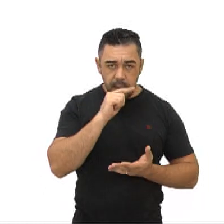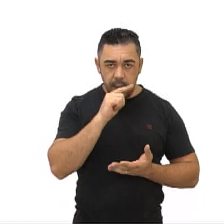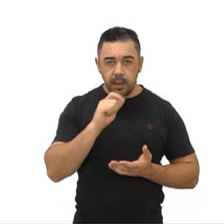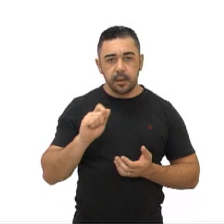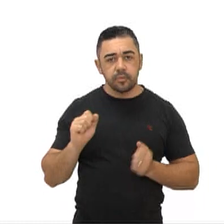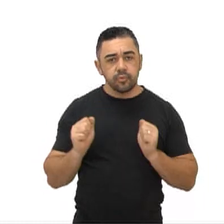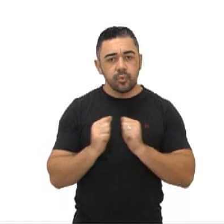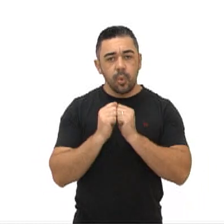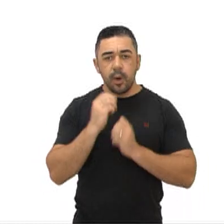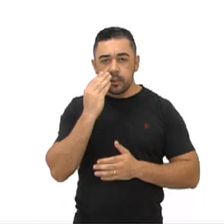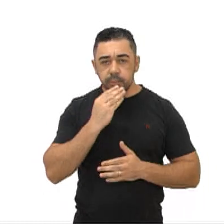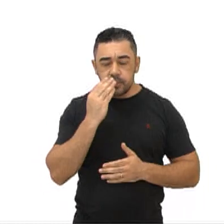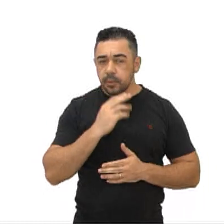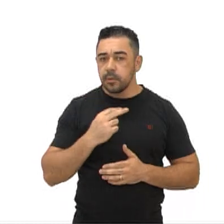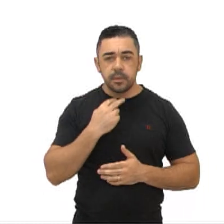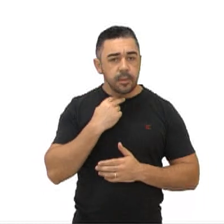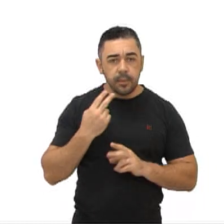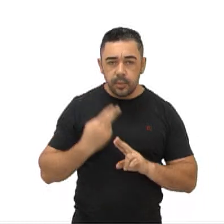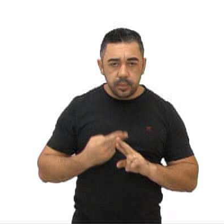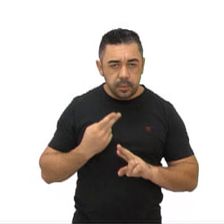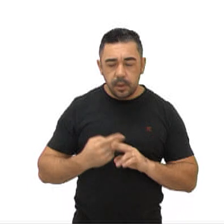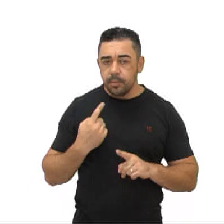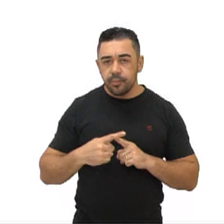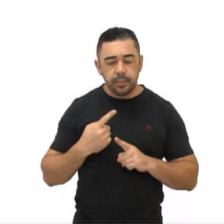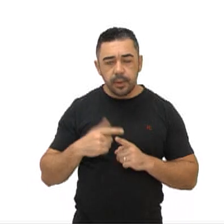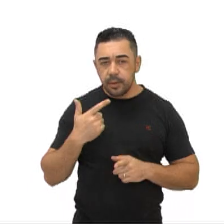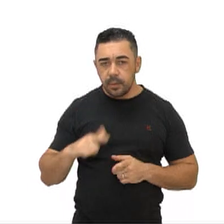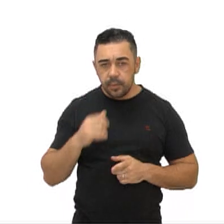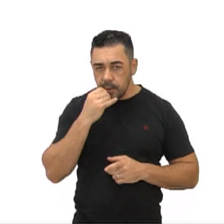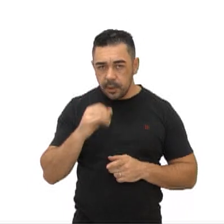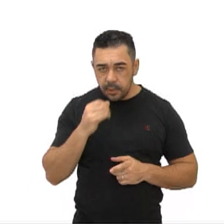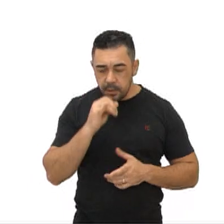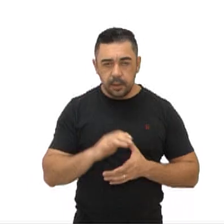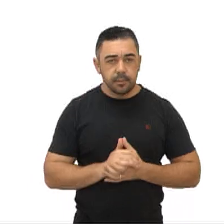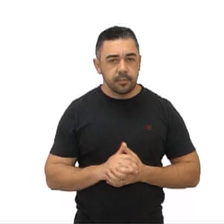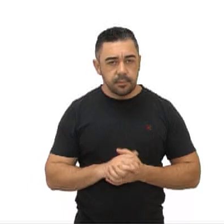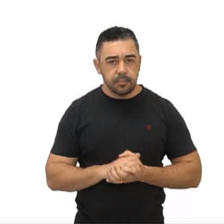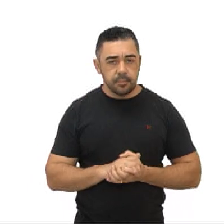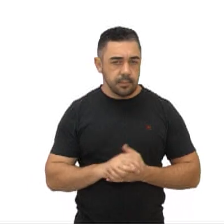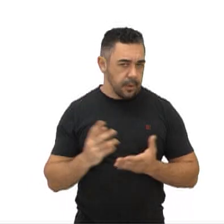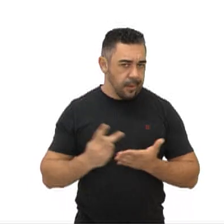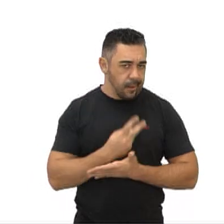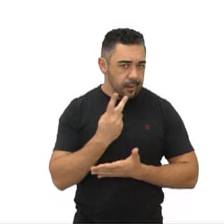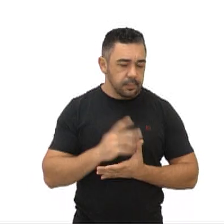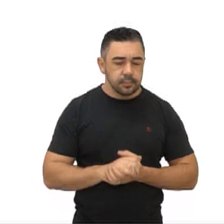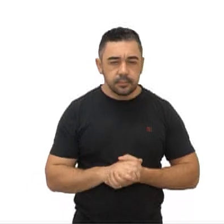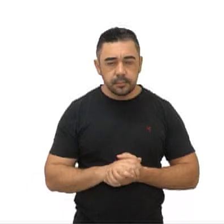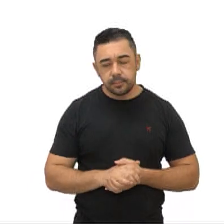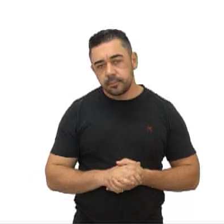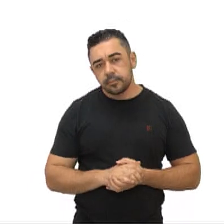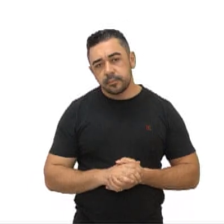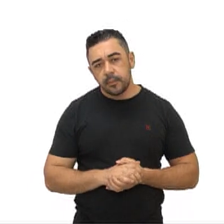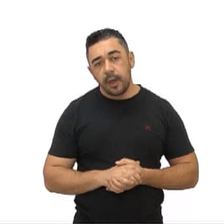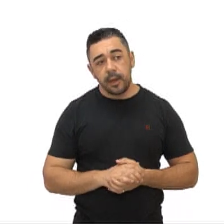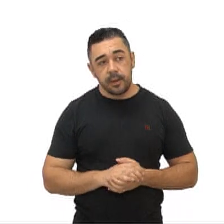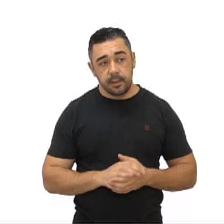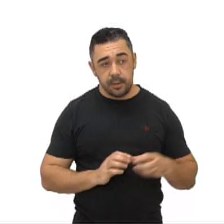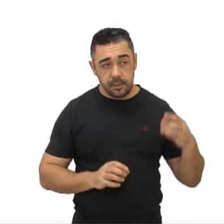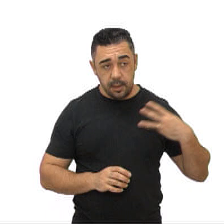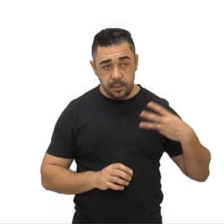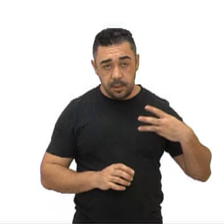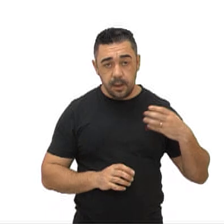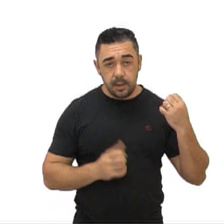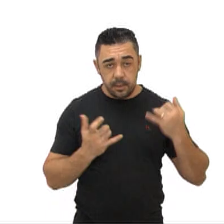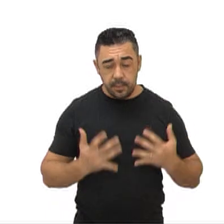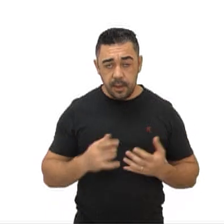glicose não podem ser utilizadas porque não conduzem corrente elétrica. Ok? E na 3ª, ele fala o seguinte,